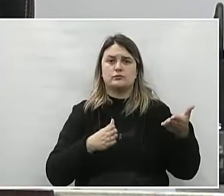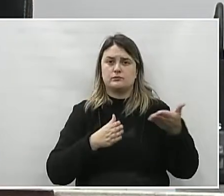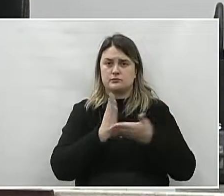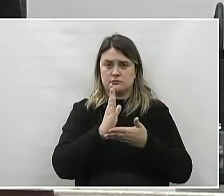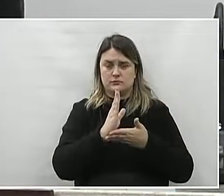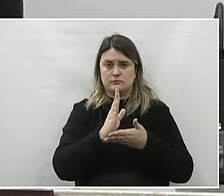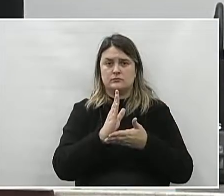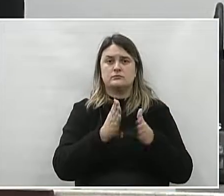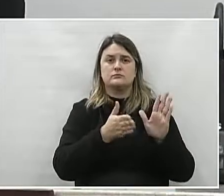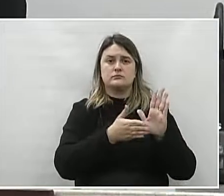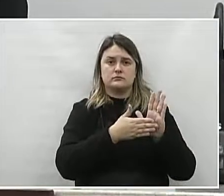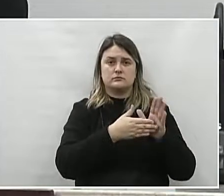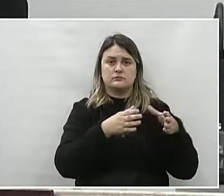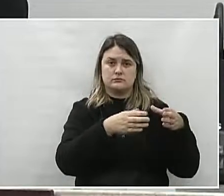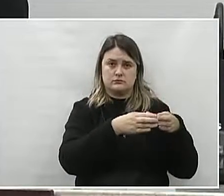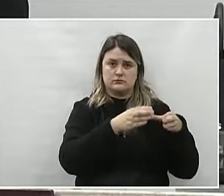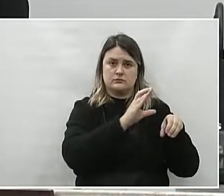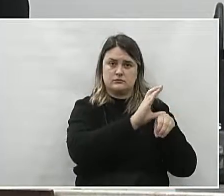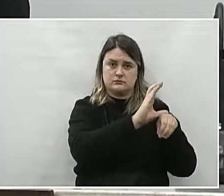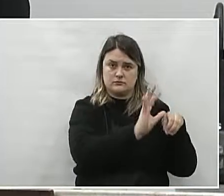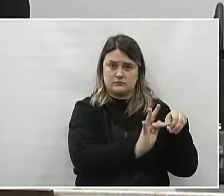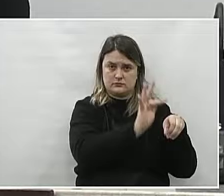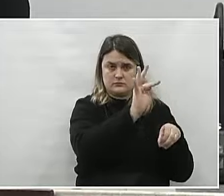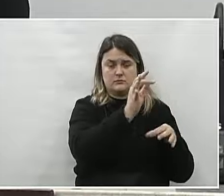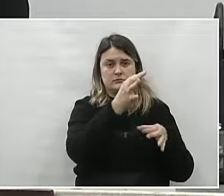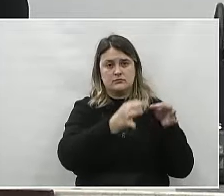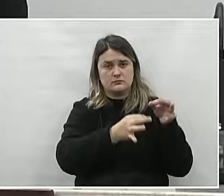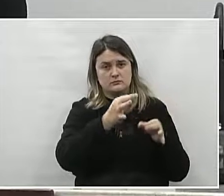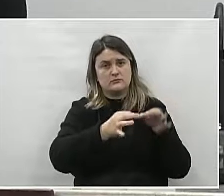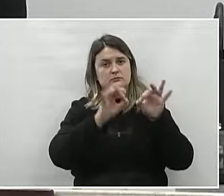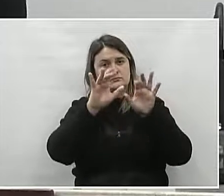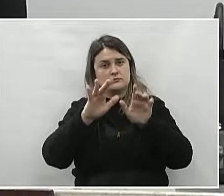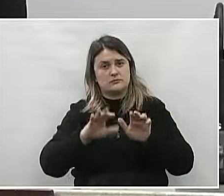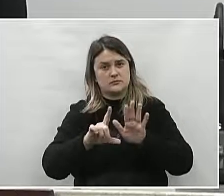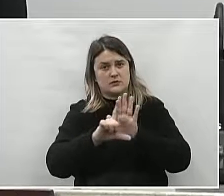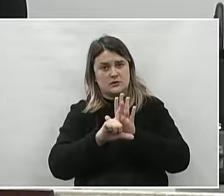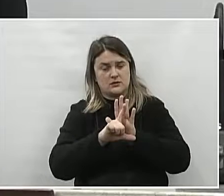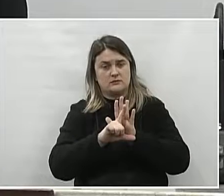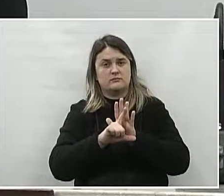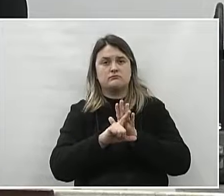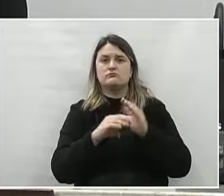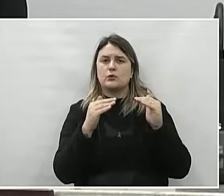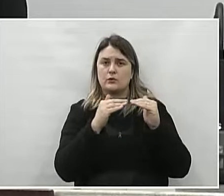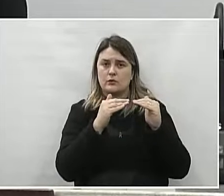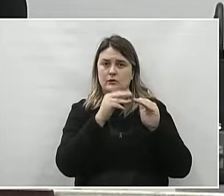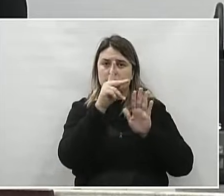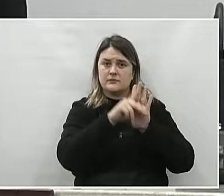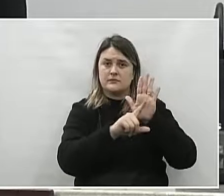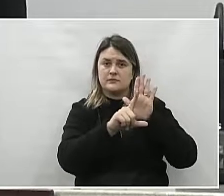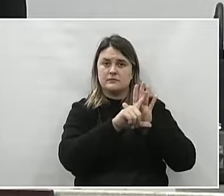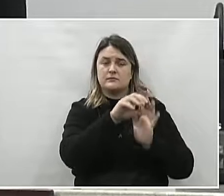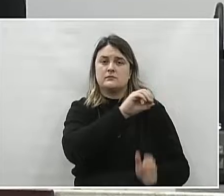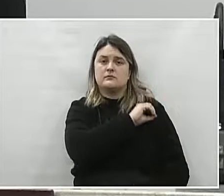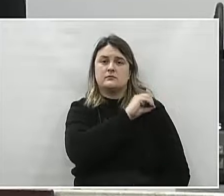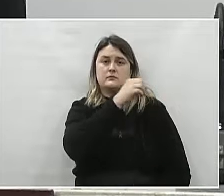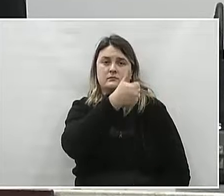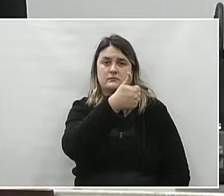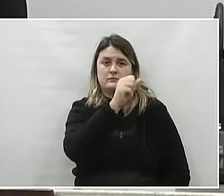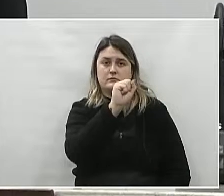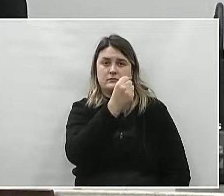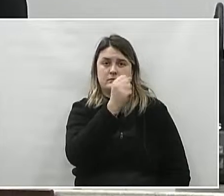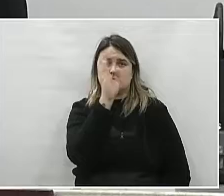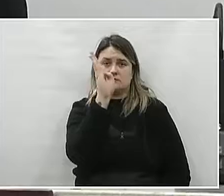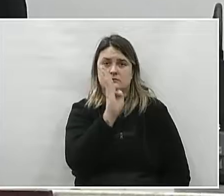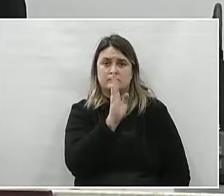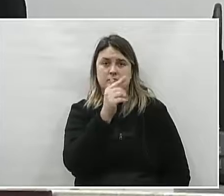Aprovado o parecer fundamentado da Comissão de Constituição, Justiça e Redação Final. Favorável ao projeto de lei ordinária número 18